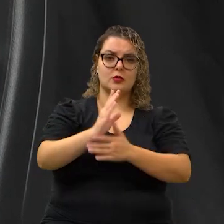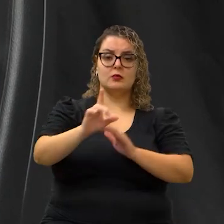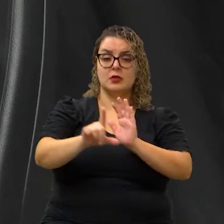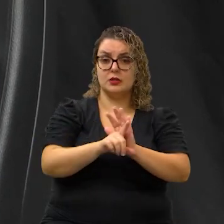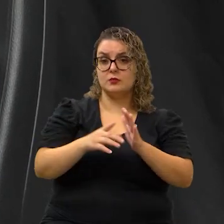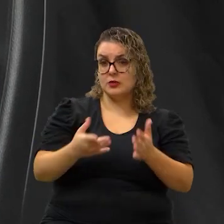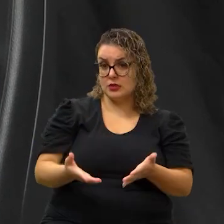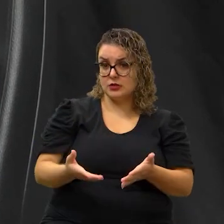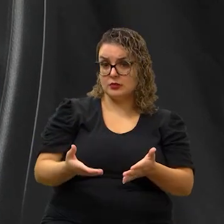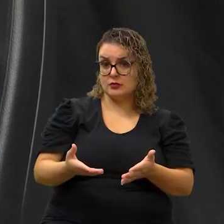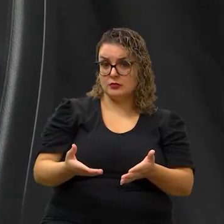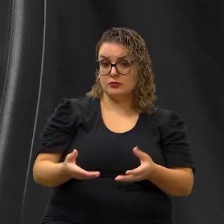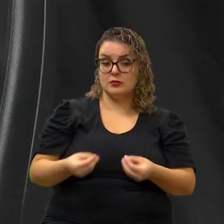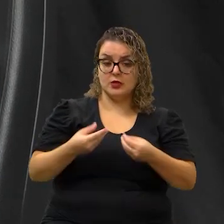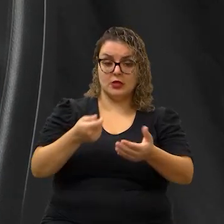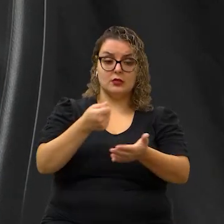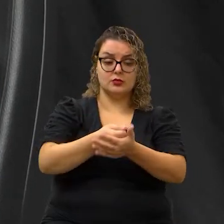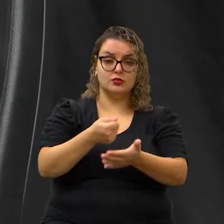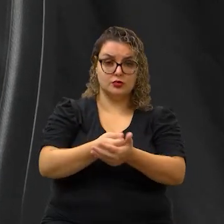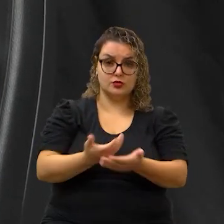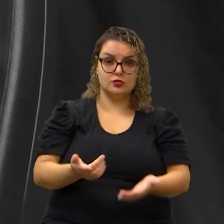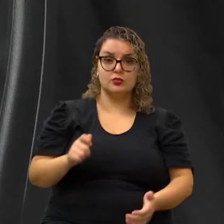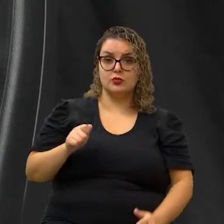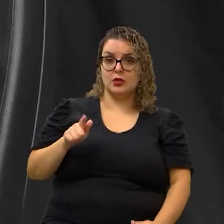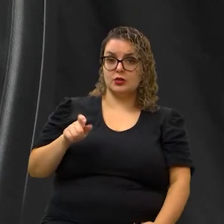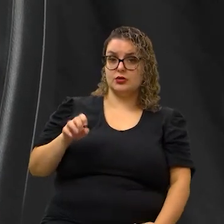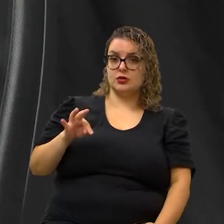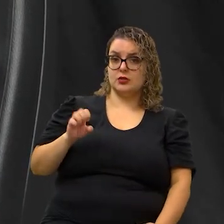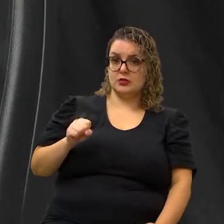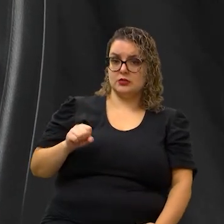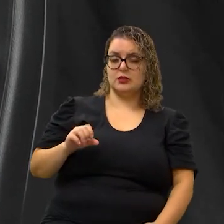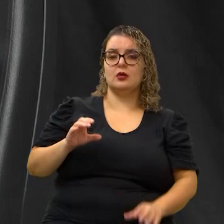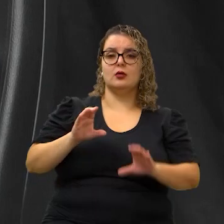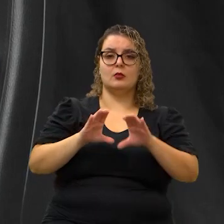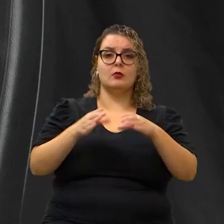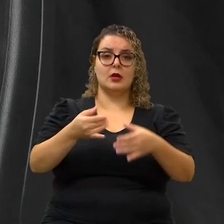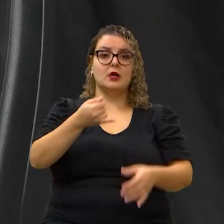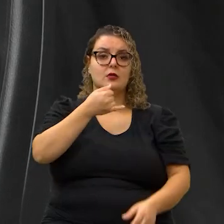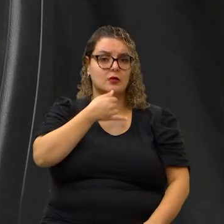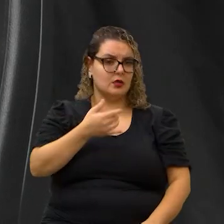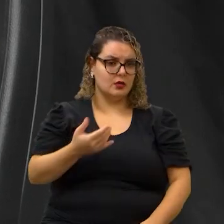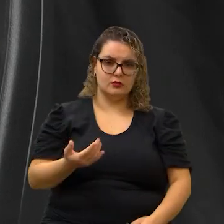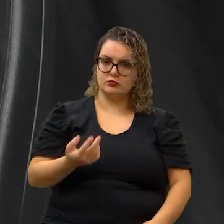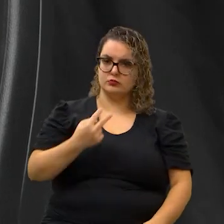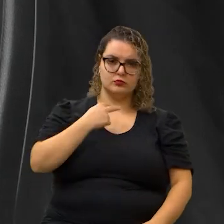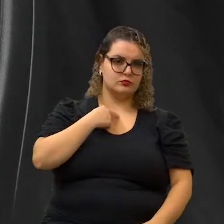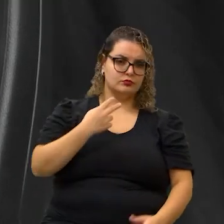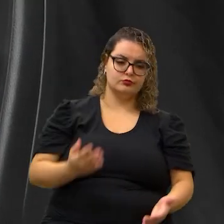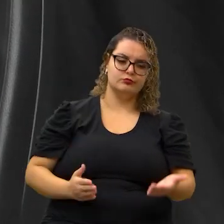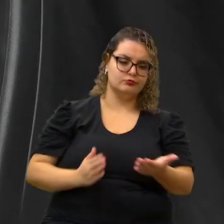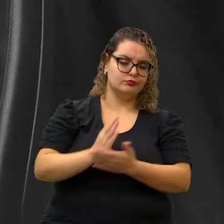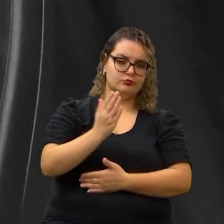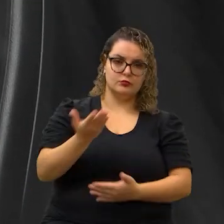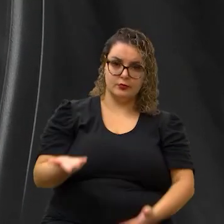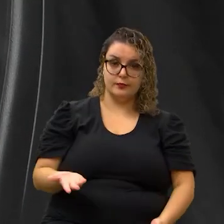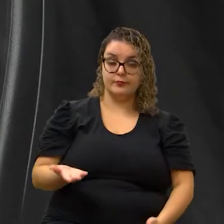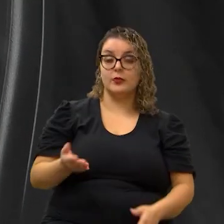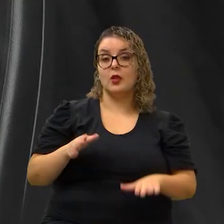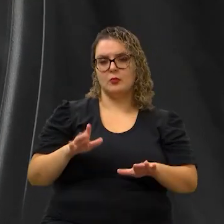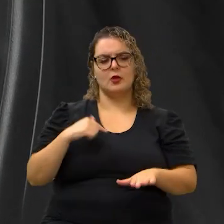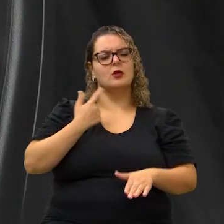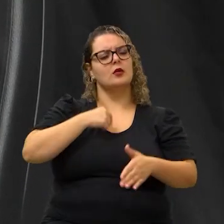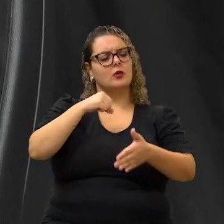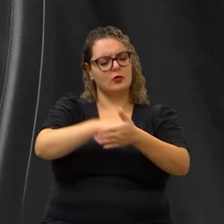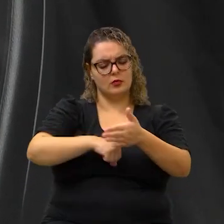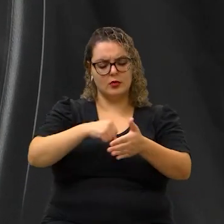tentamos aprovar essa lei exatamente para dar essas garantias aos agentes comunitários. Mas infelizmente o projeto não foi aprovado,